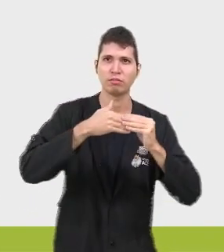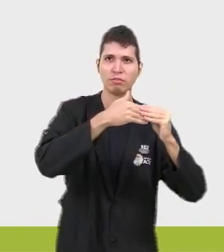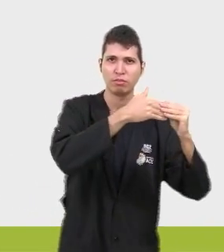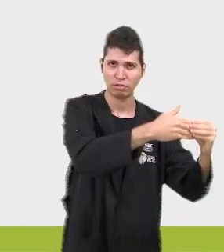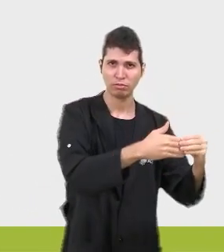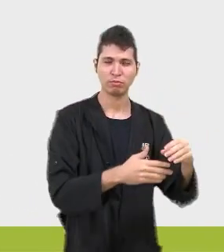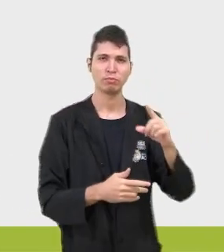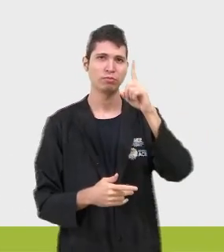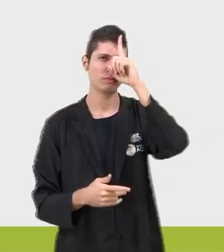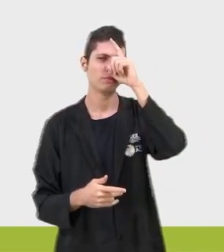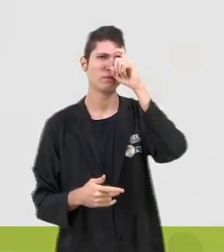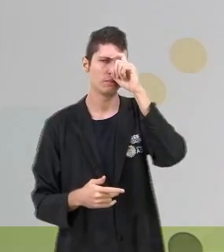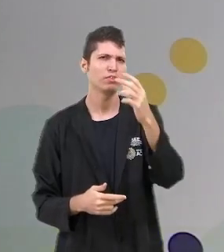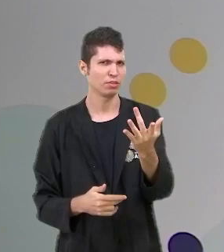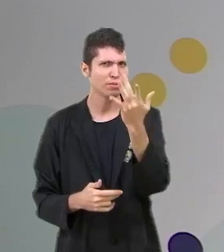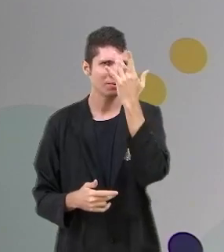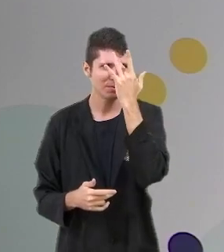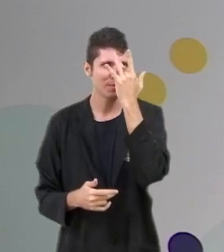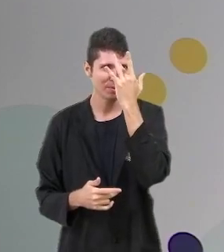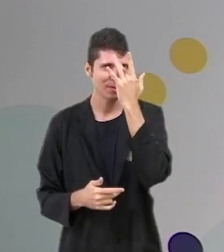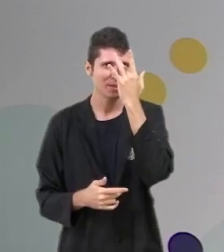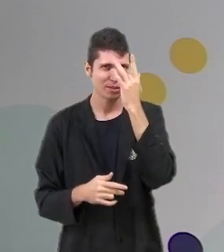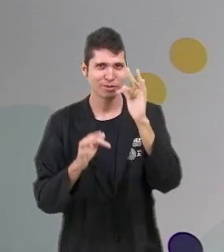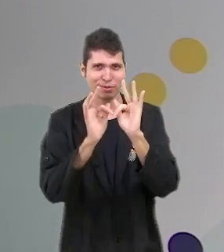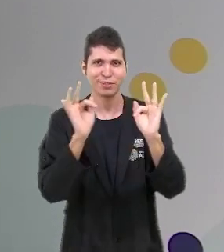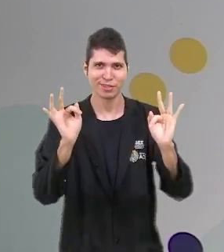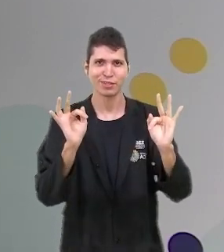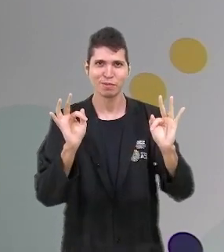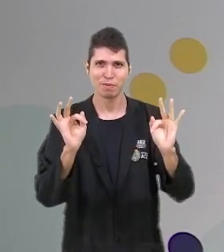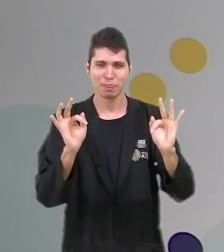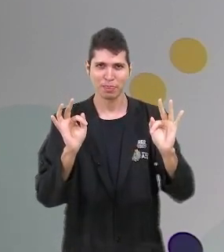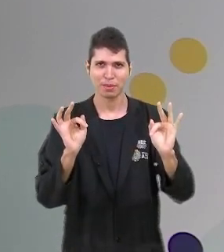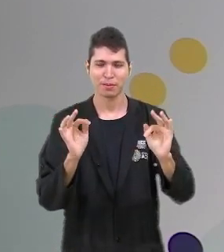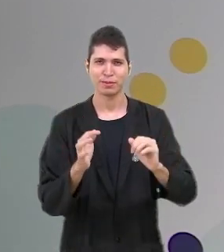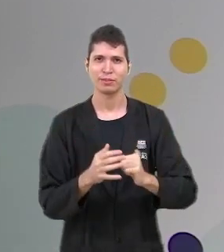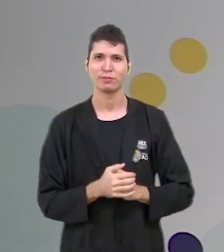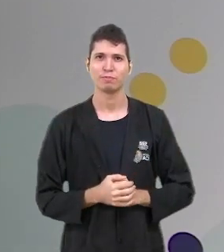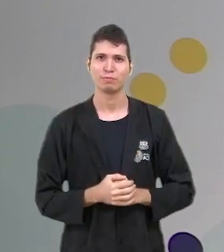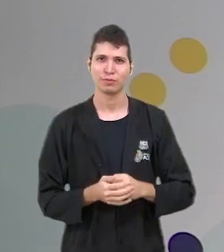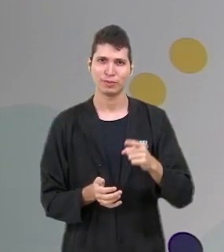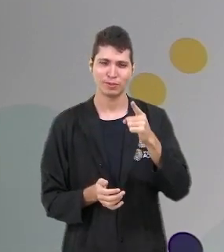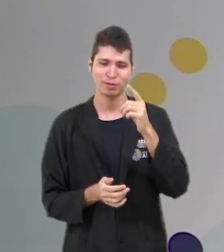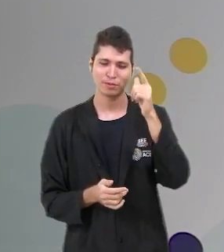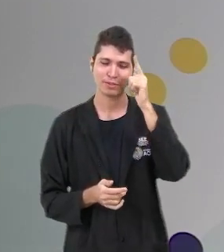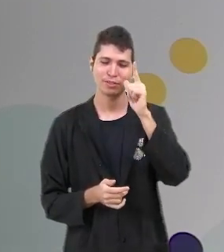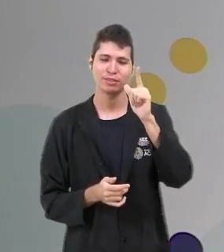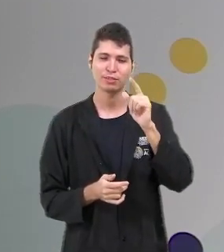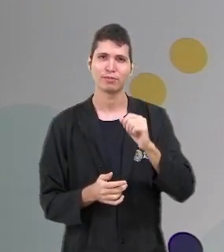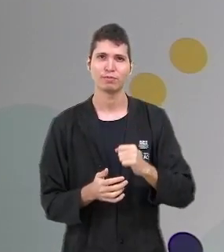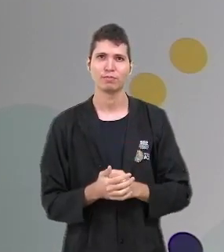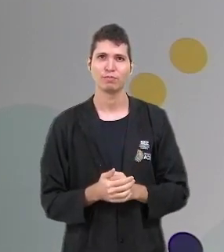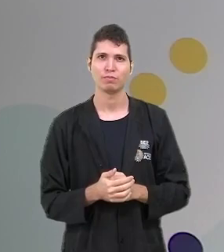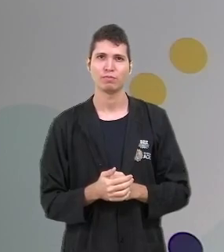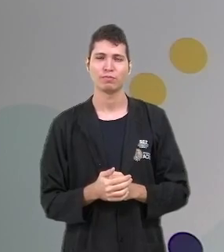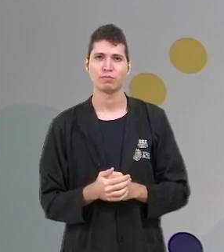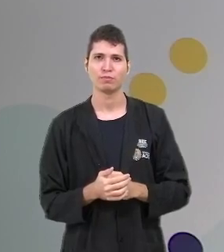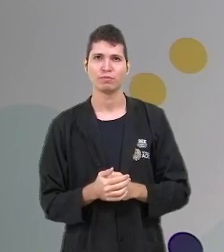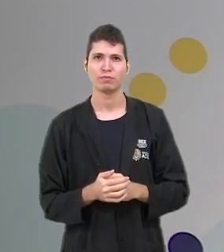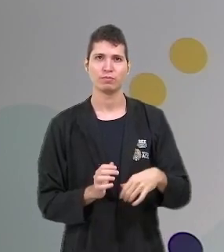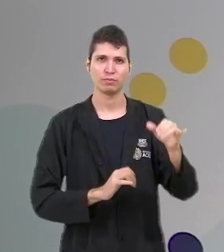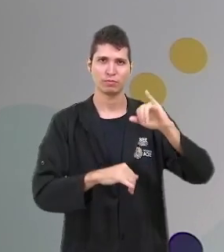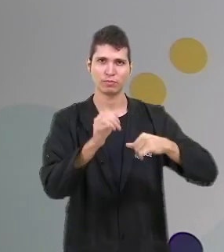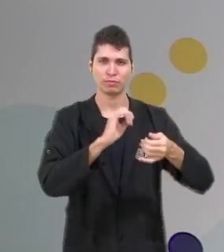essa frase, guardou esse macete para si, vocês vão conseguir aí sempre trabalhar com os elementos